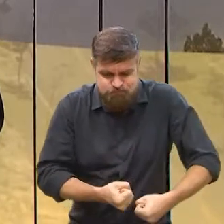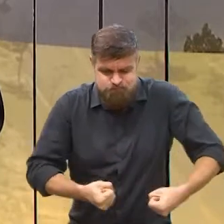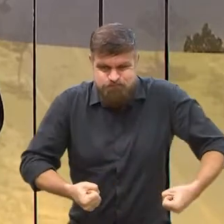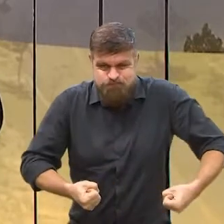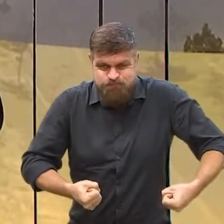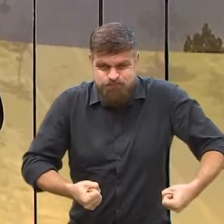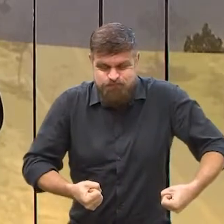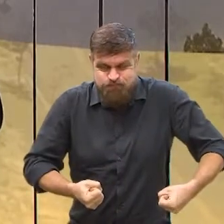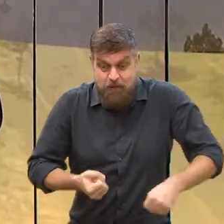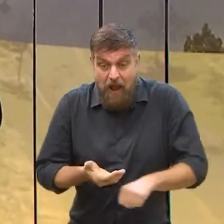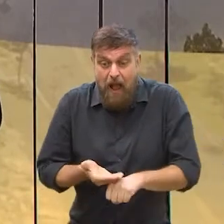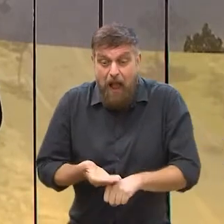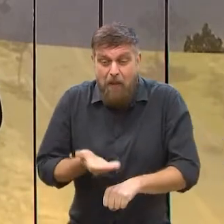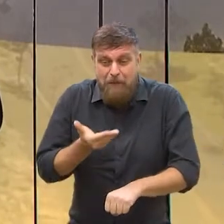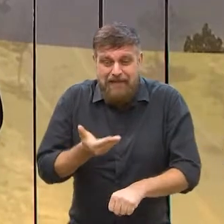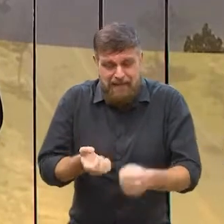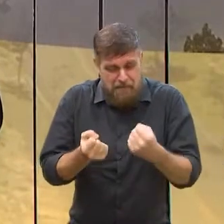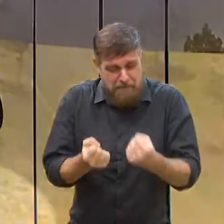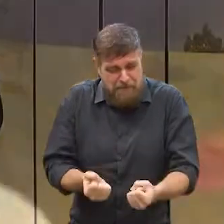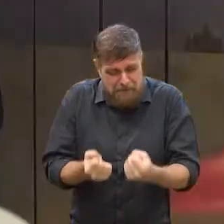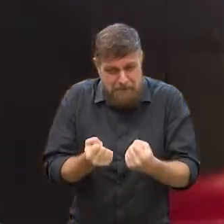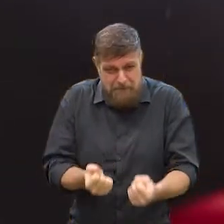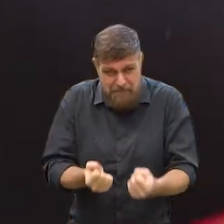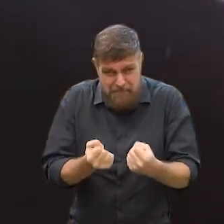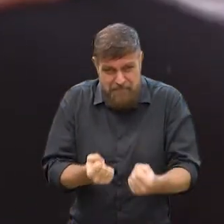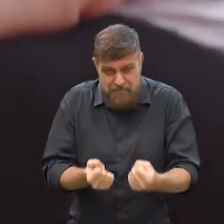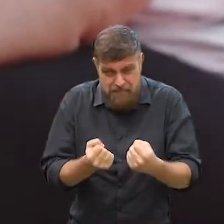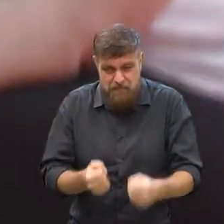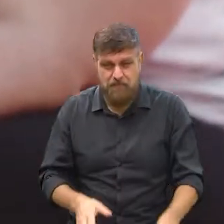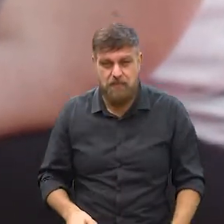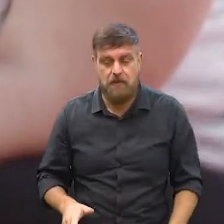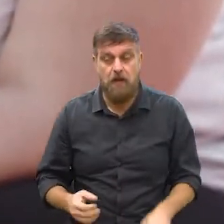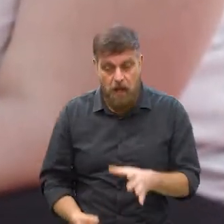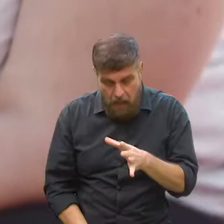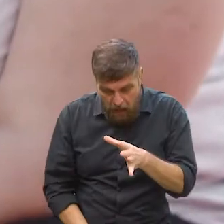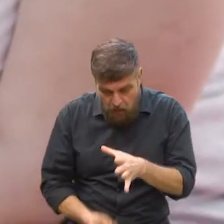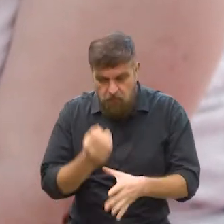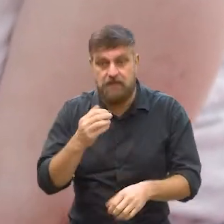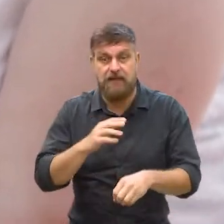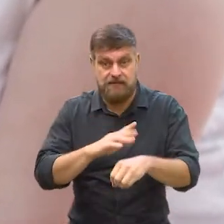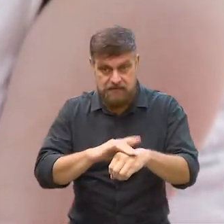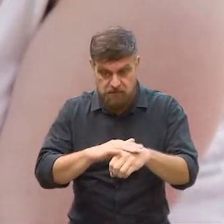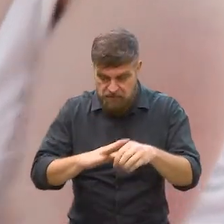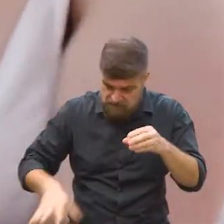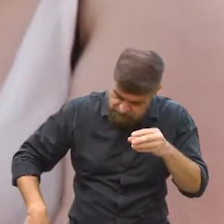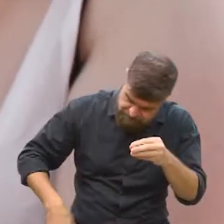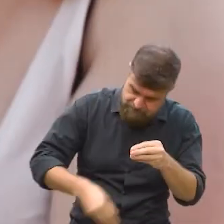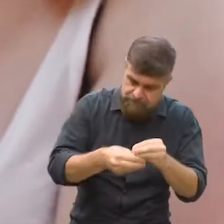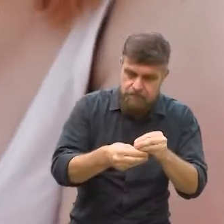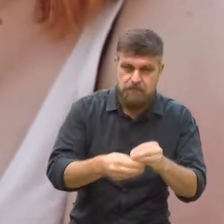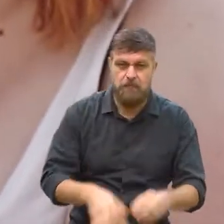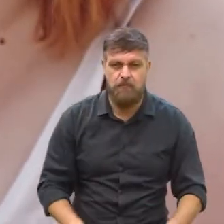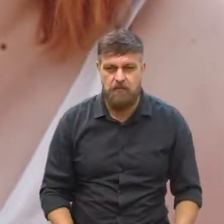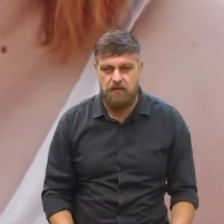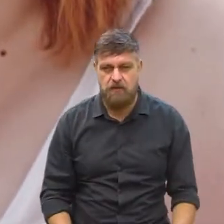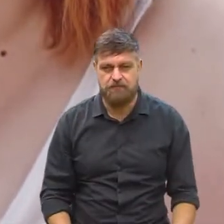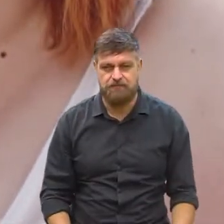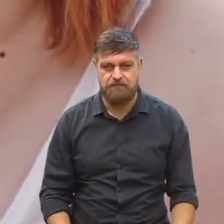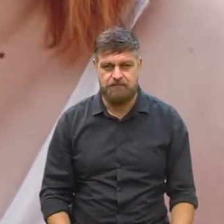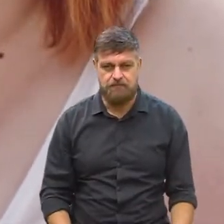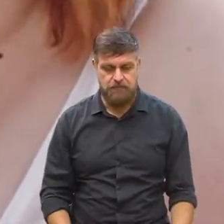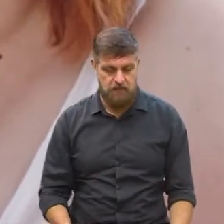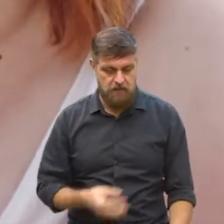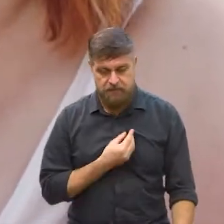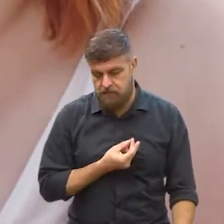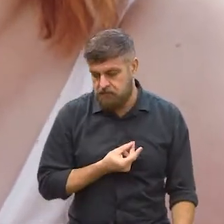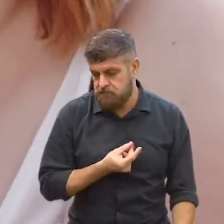peso exagerado, é um peso aumentado, mesmo a obesidade leve já causa doenças. Por isso essa cronicidade